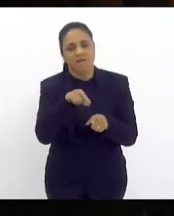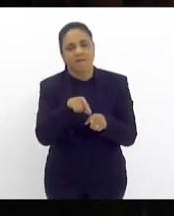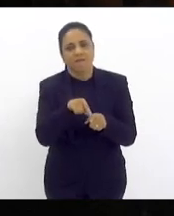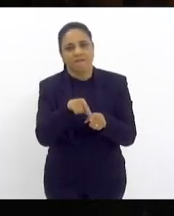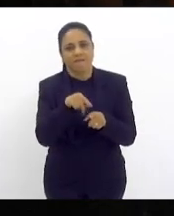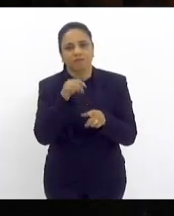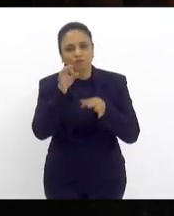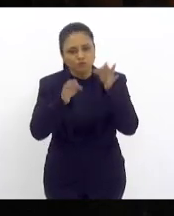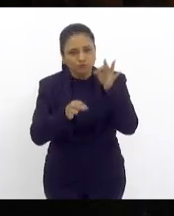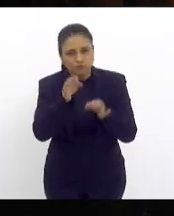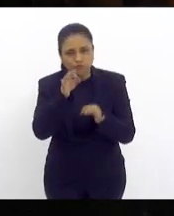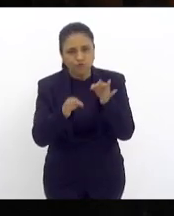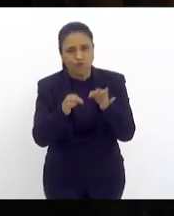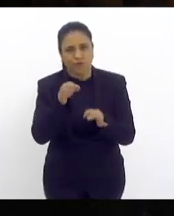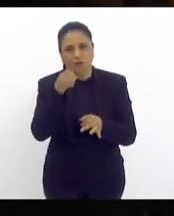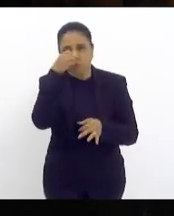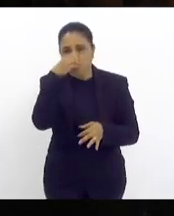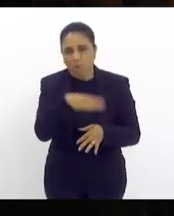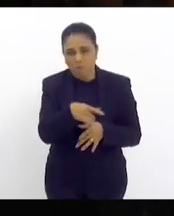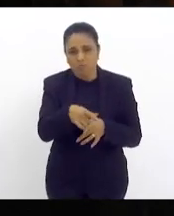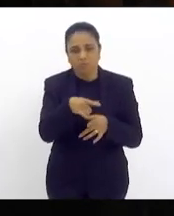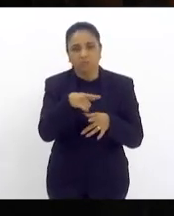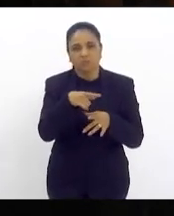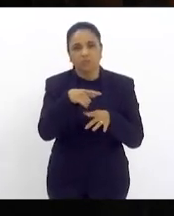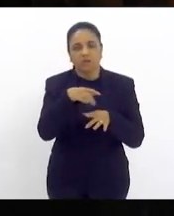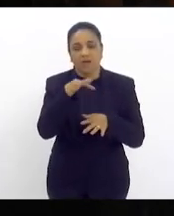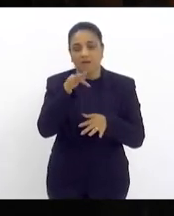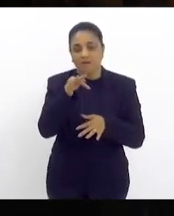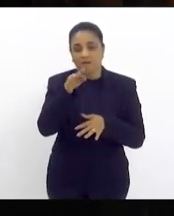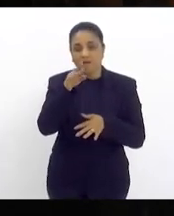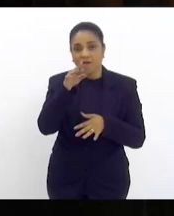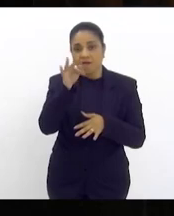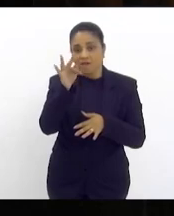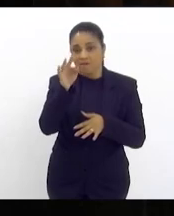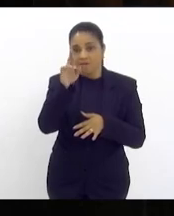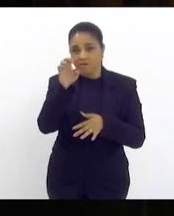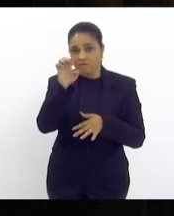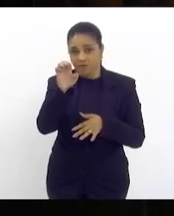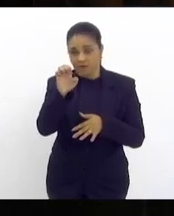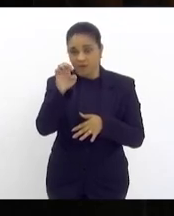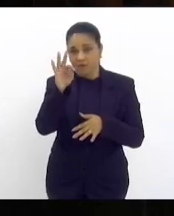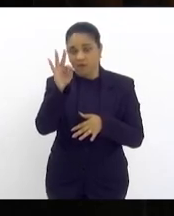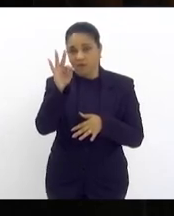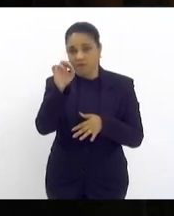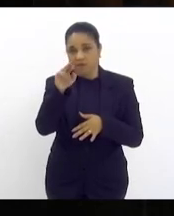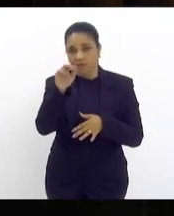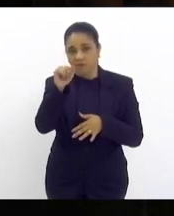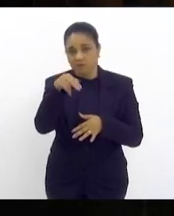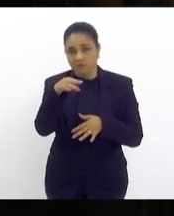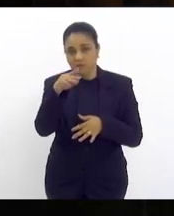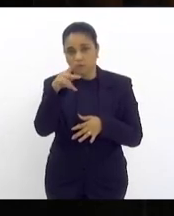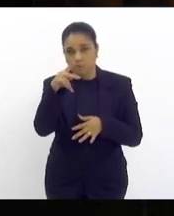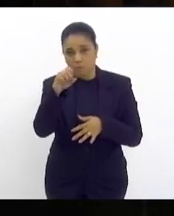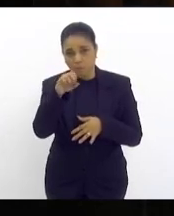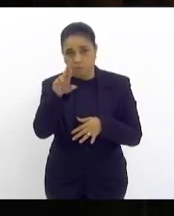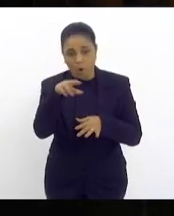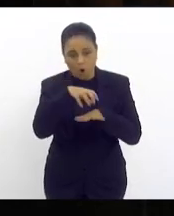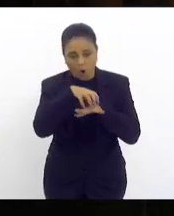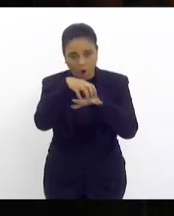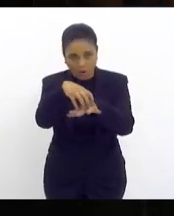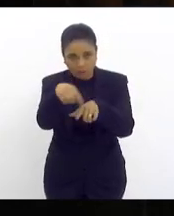por parte da fetranspor que a Federação das Empresas de ônibus do Estado do Rio de Janeiro dizendo que causa